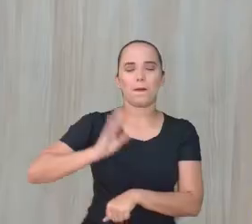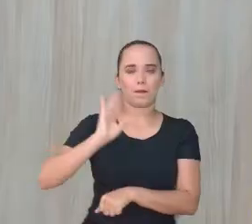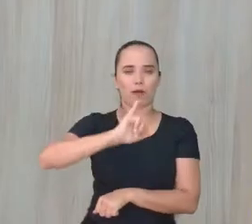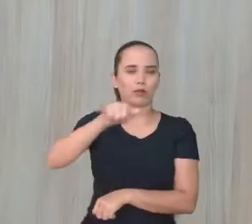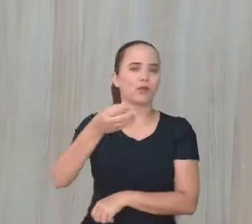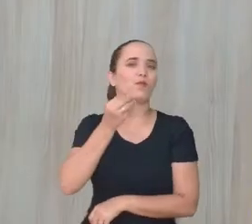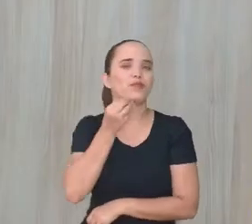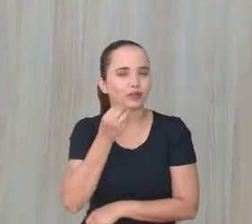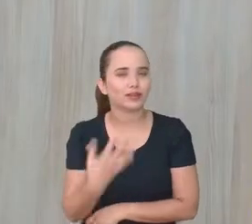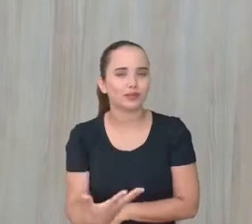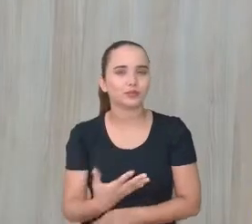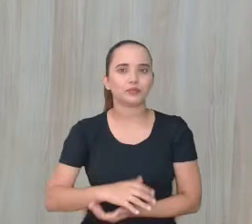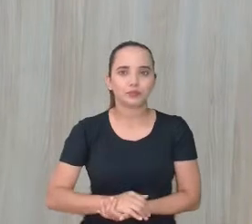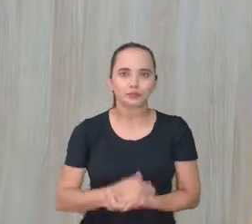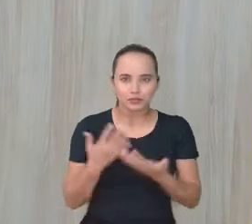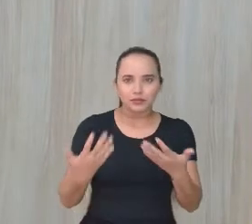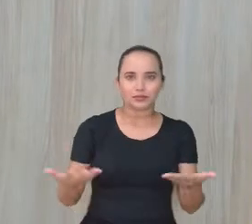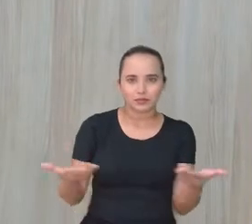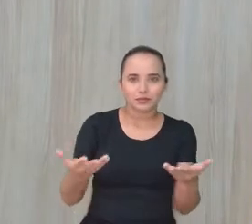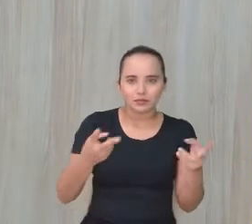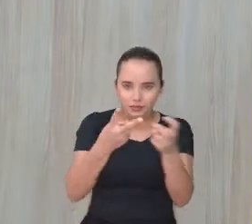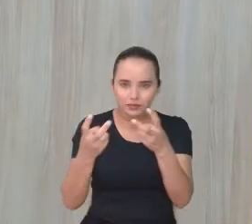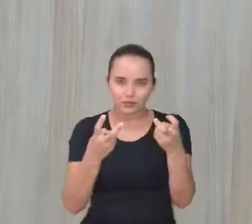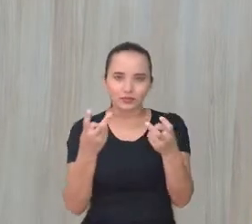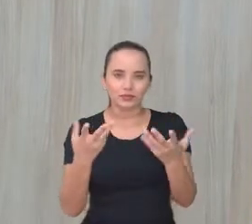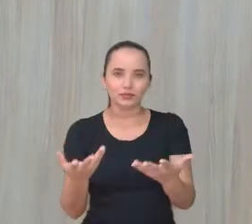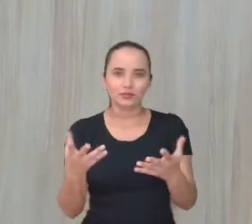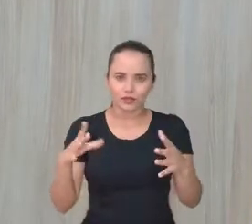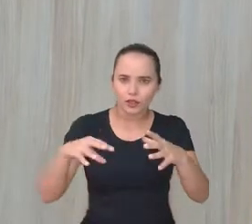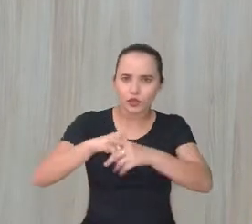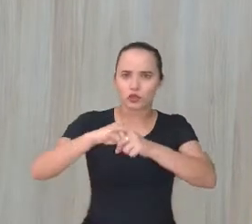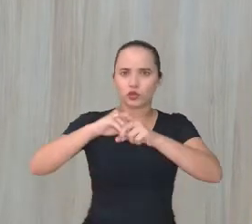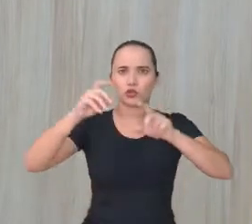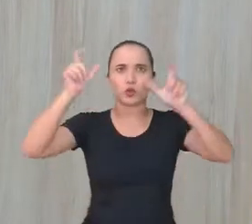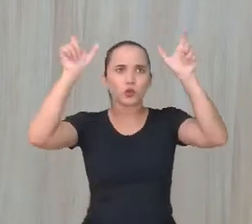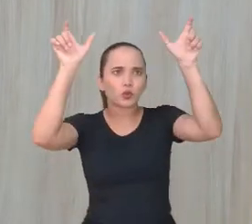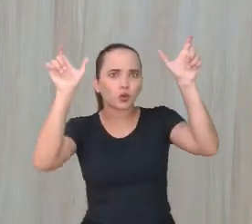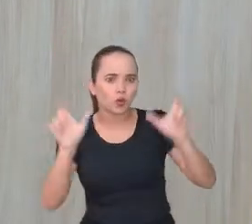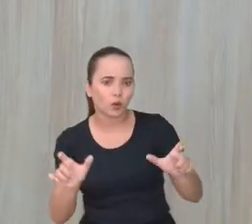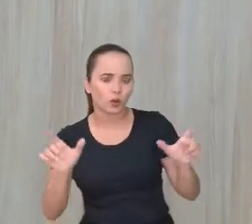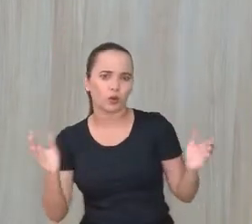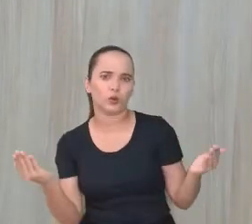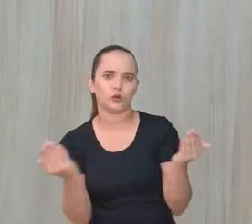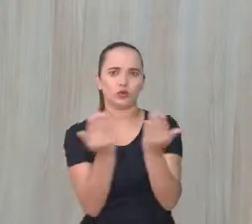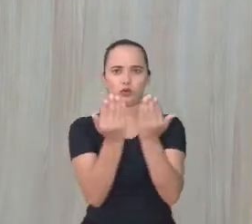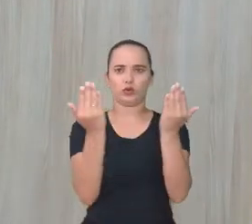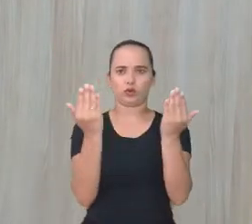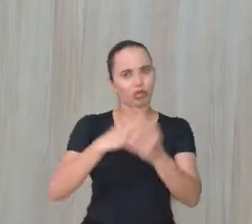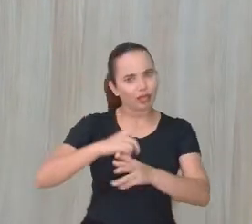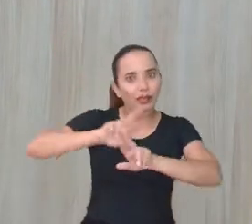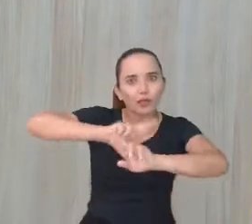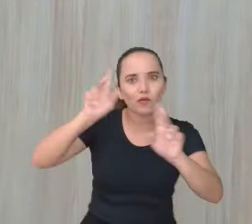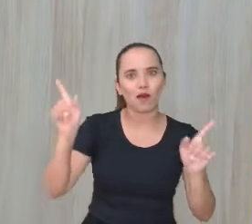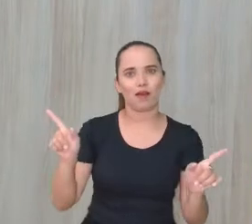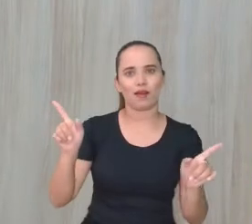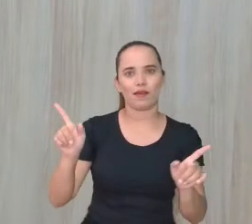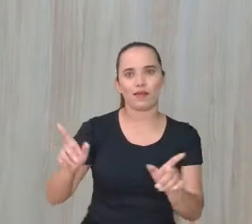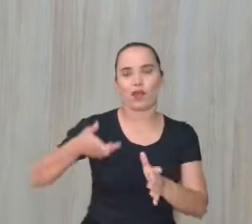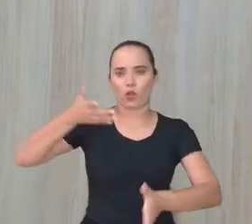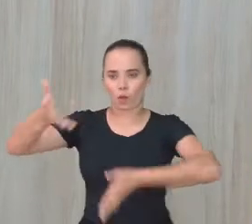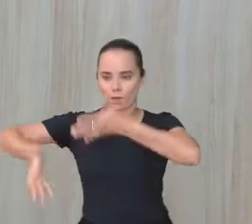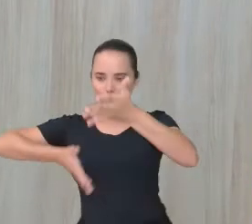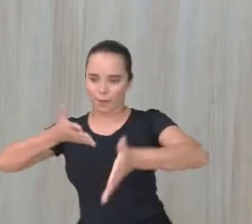Viram? Agora sim. Deu para perceber com os dois textos simultâneos as diferenças desse